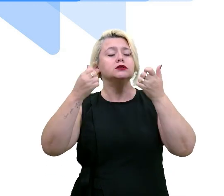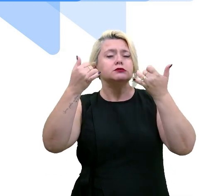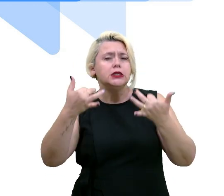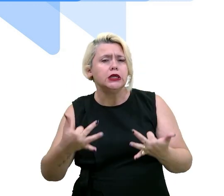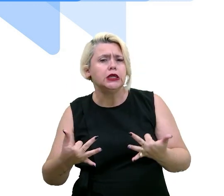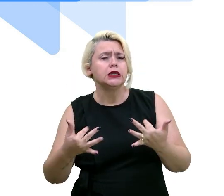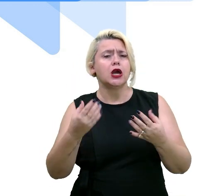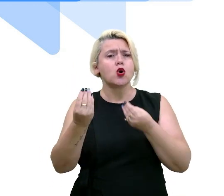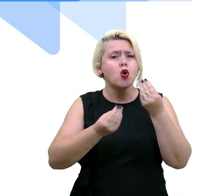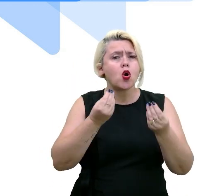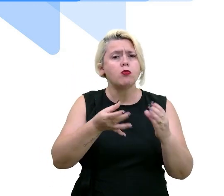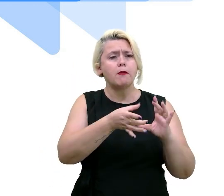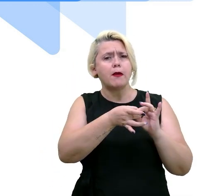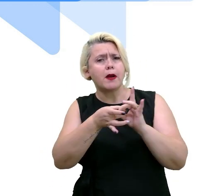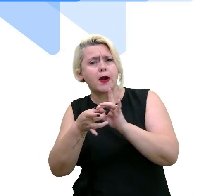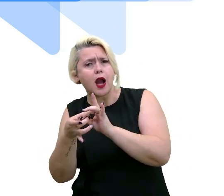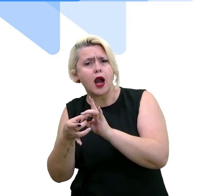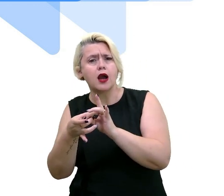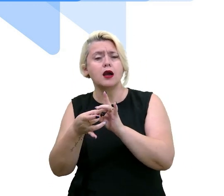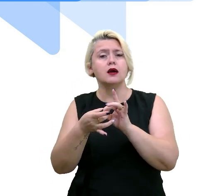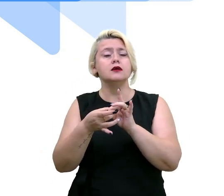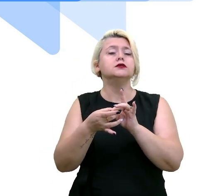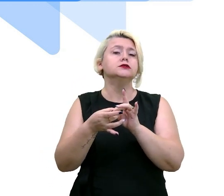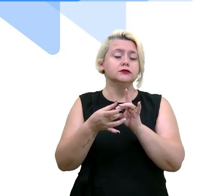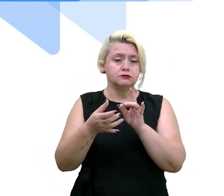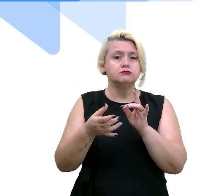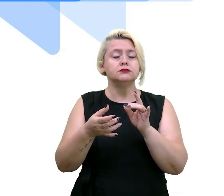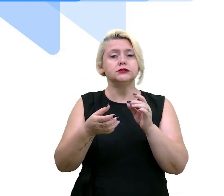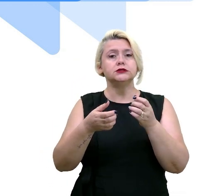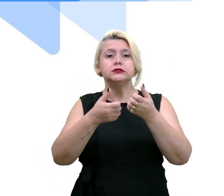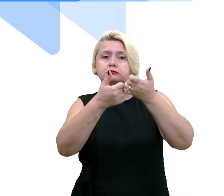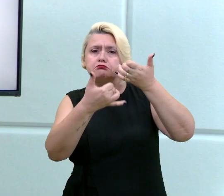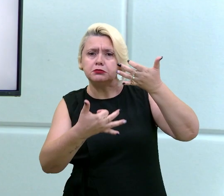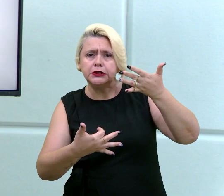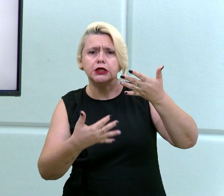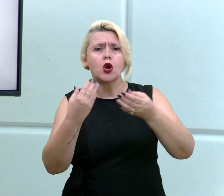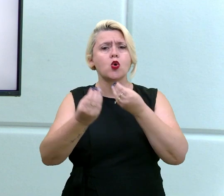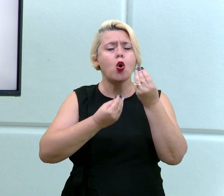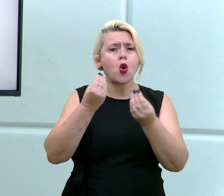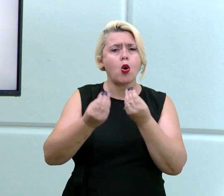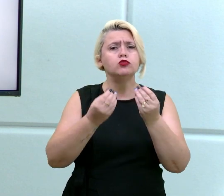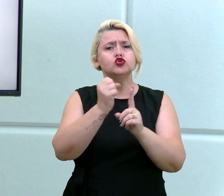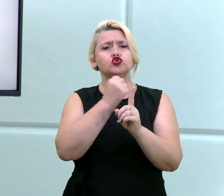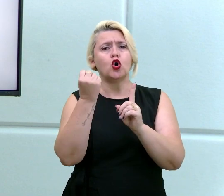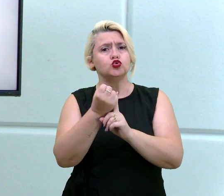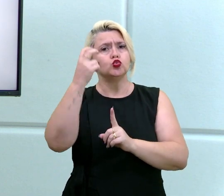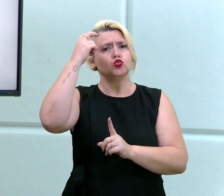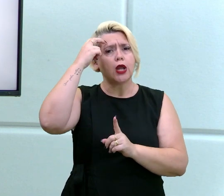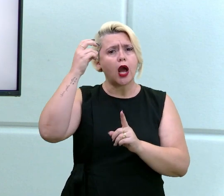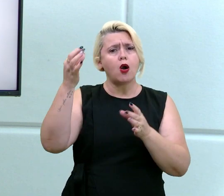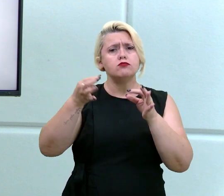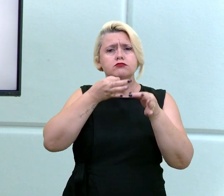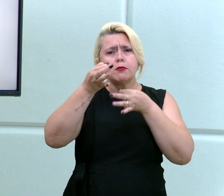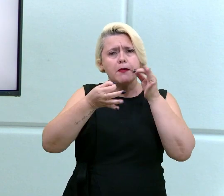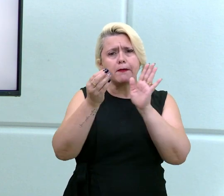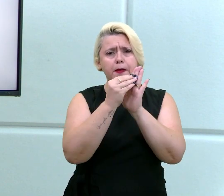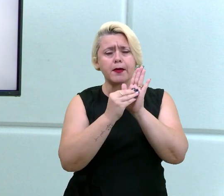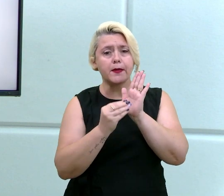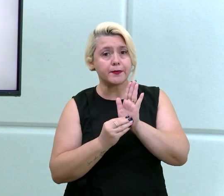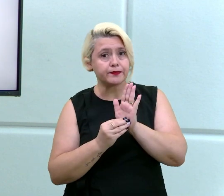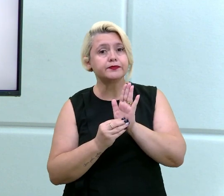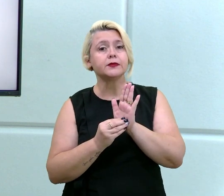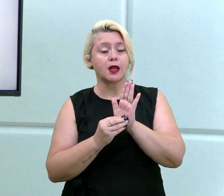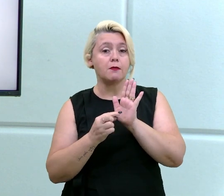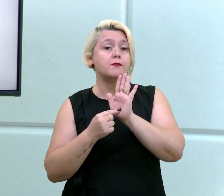contextualiza, apresenta ali um repertório sociocultural. A gente já dá uma indicação do que vem